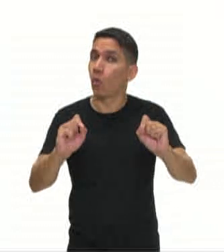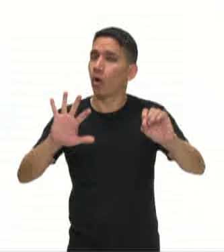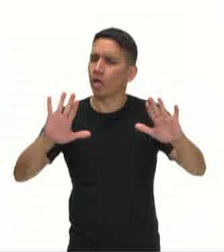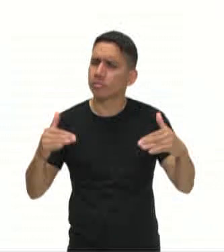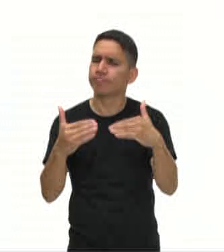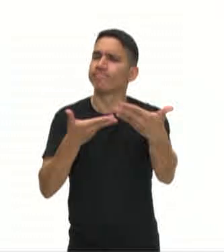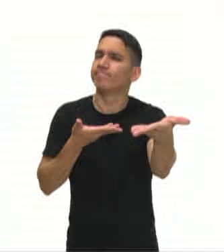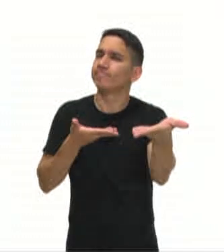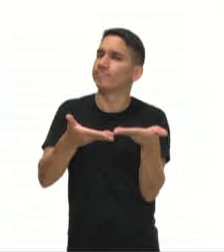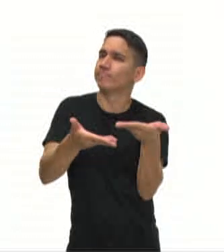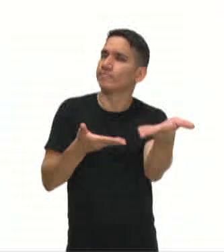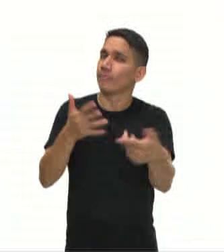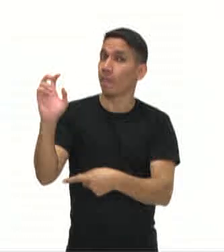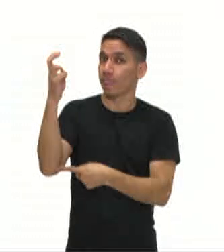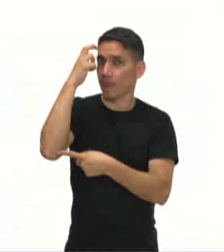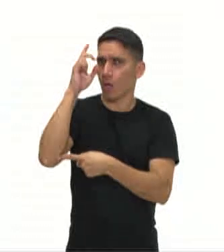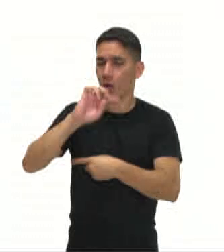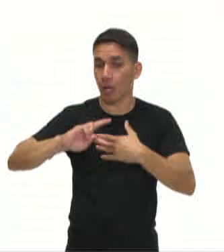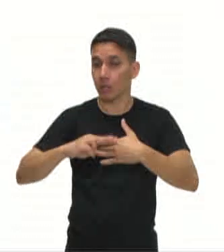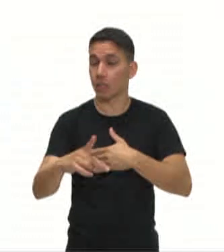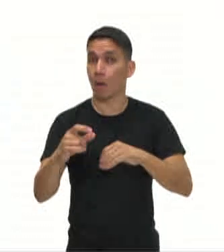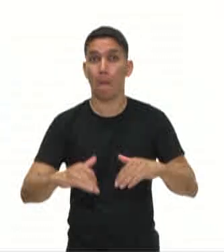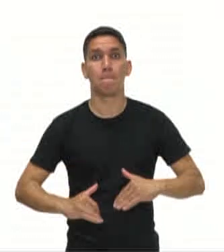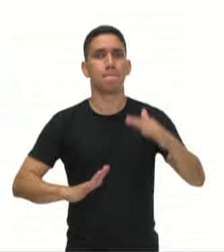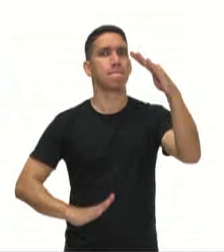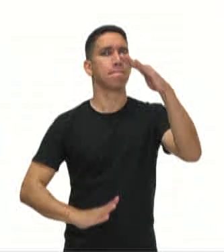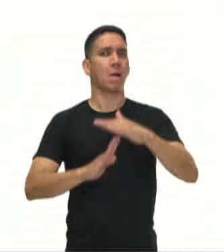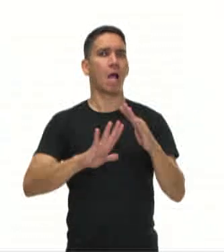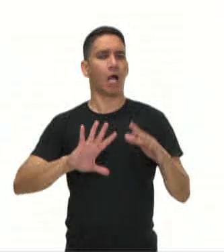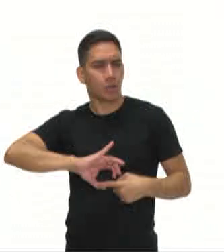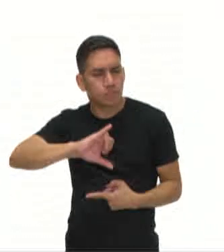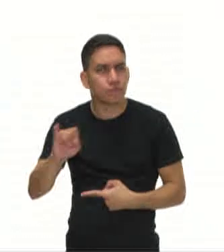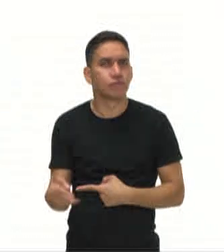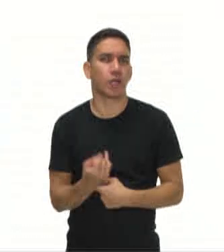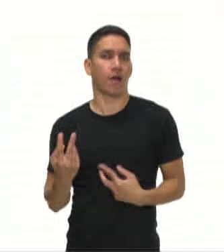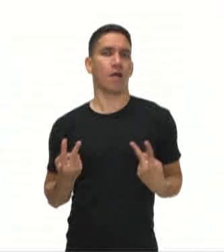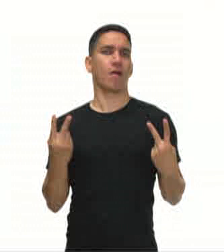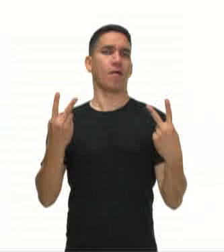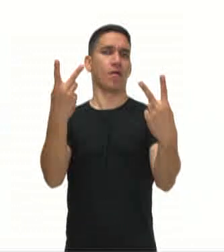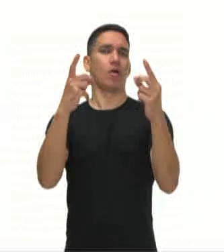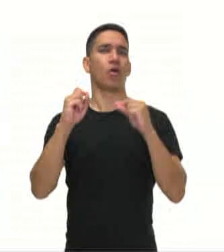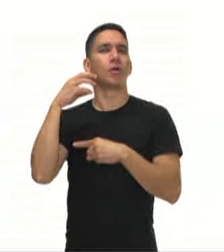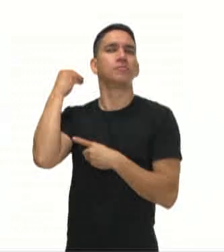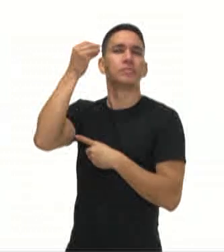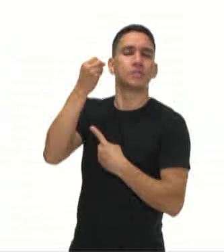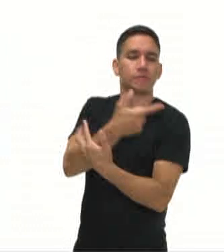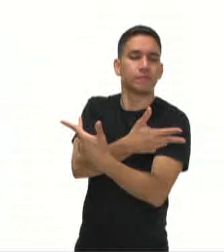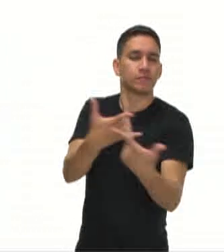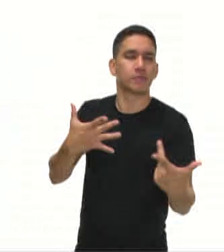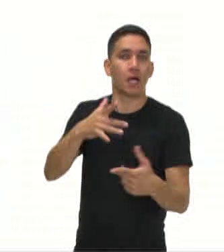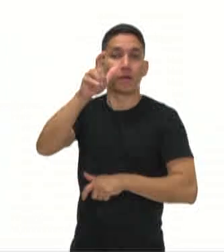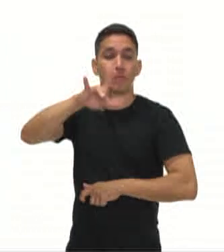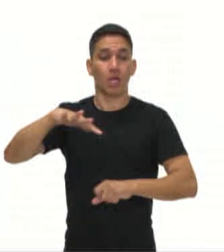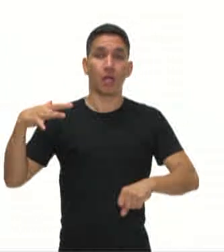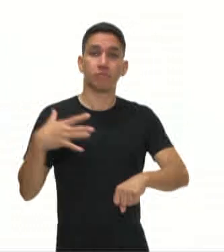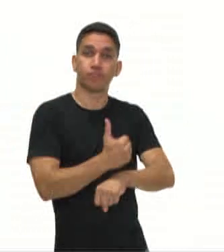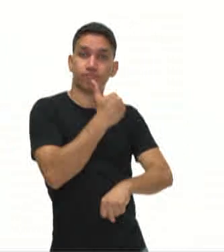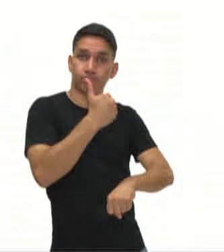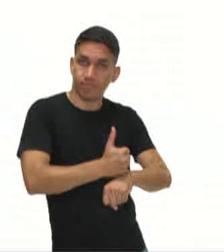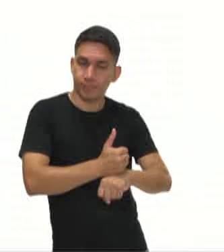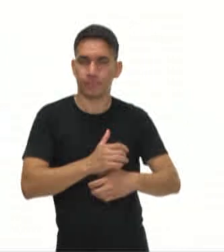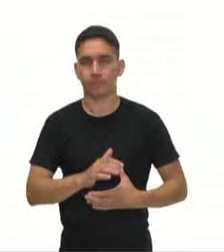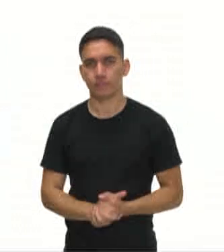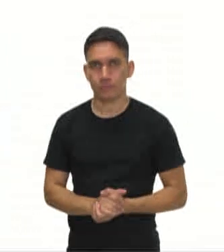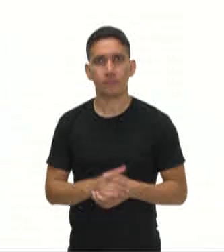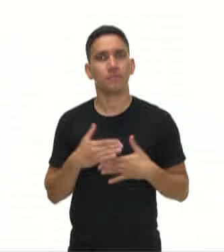reciprocidade cultural, que resultou no máximo de aproveitamento dos valores e experiências do conquistador, tá? Então,